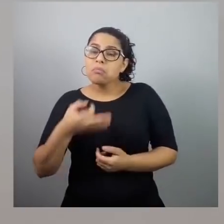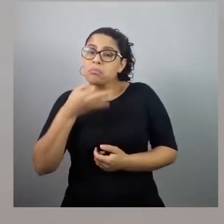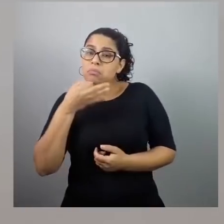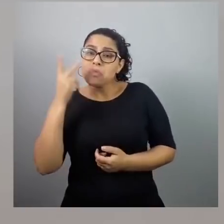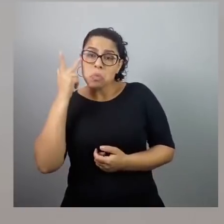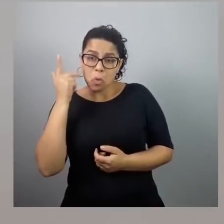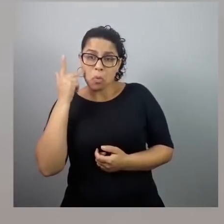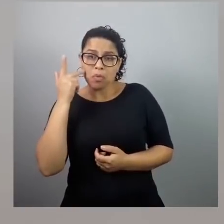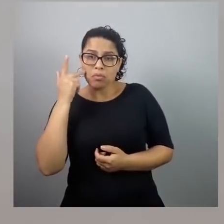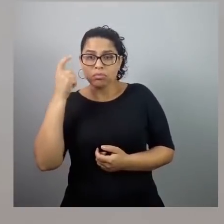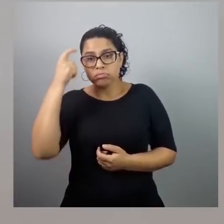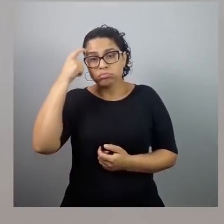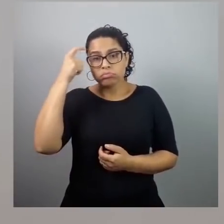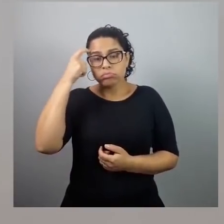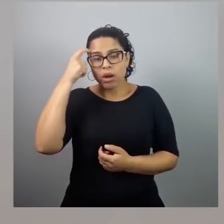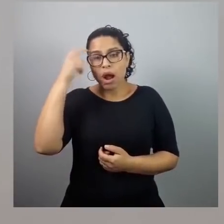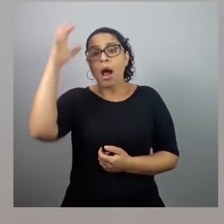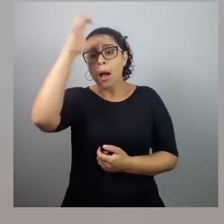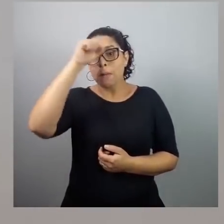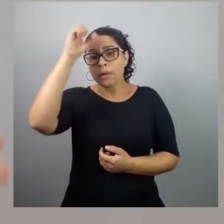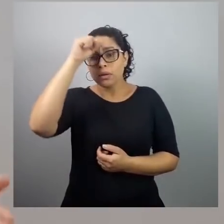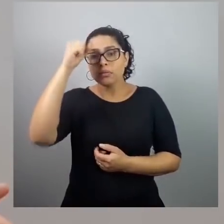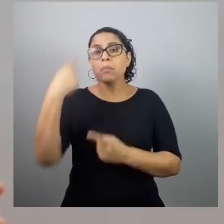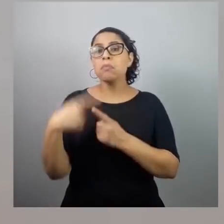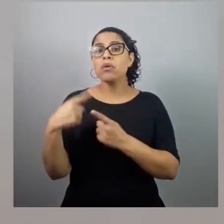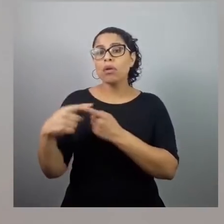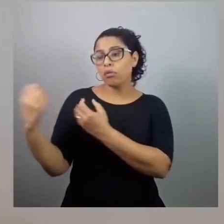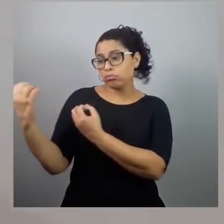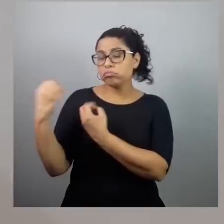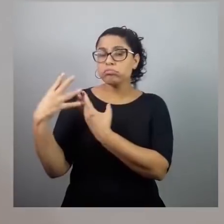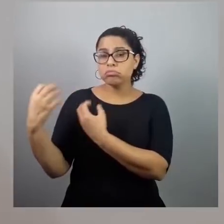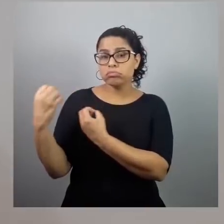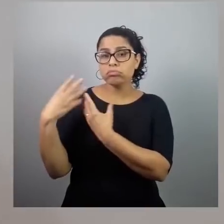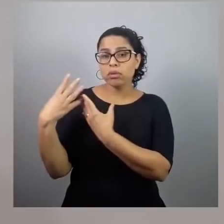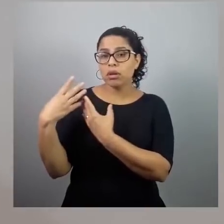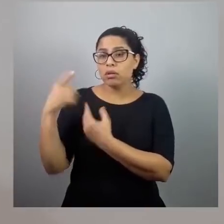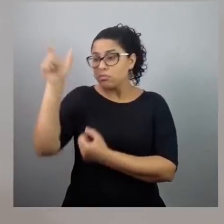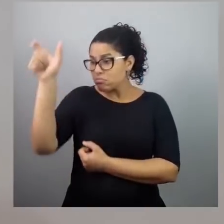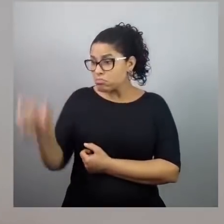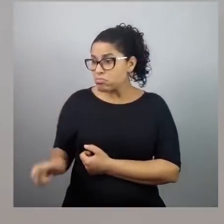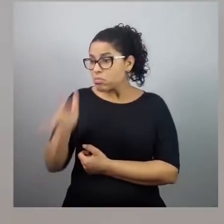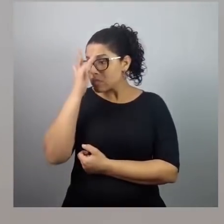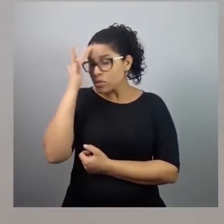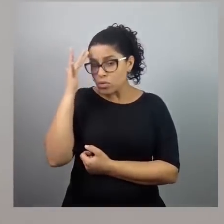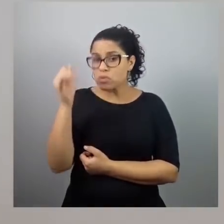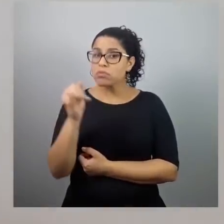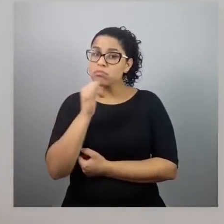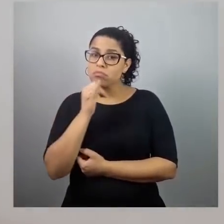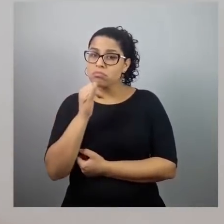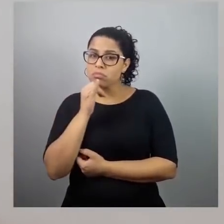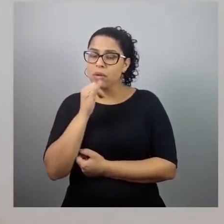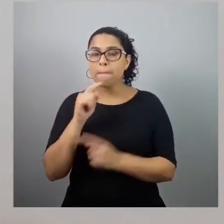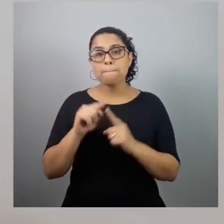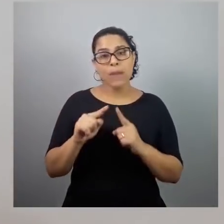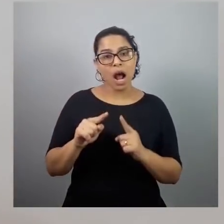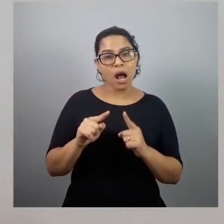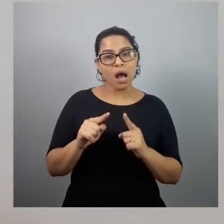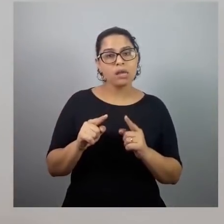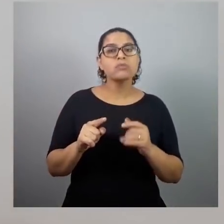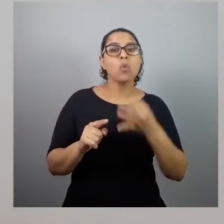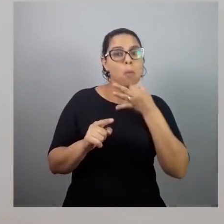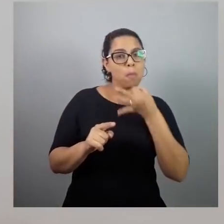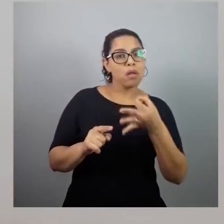um problema. Afinal, aprendemos as coisas do mundo a partir dos ensinamentos, exemplos que temos. Entretanto, o